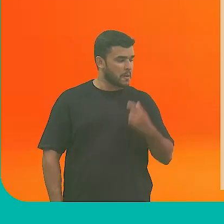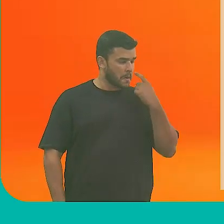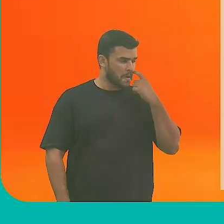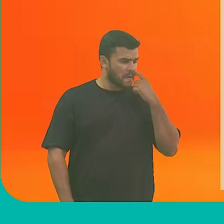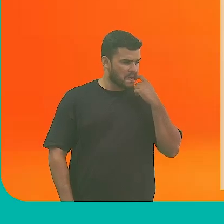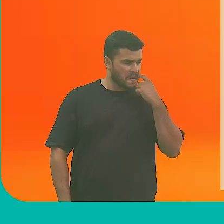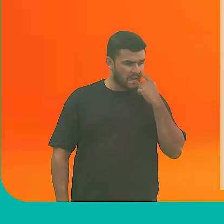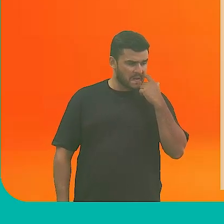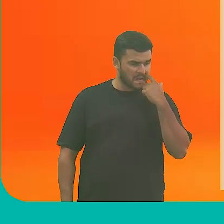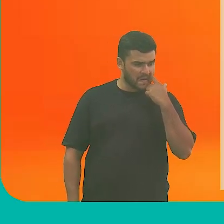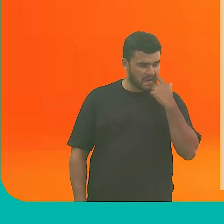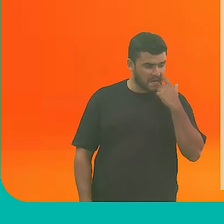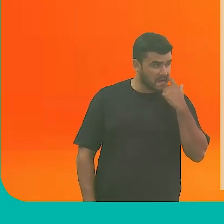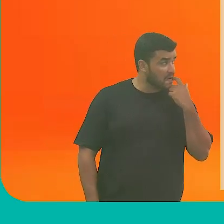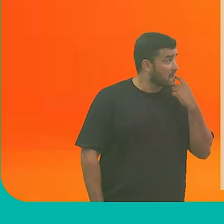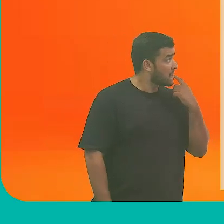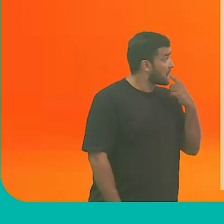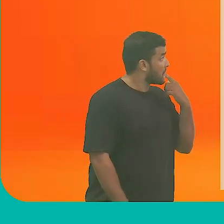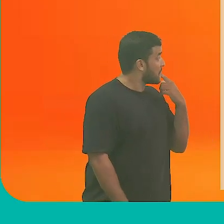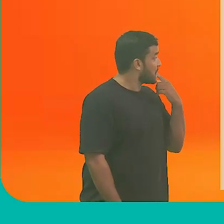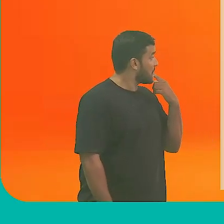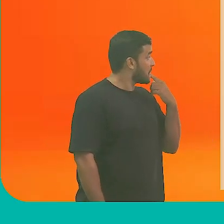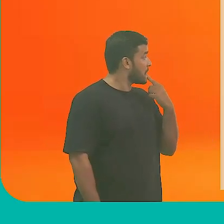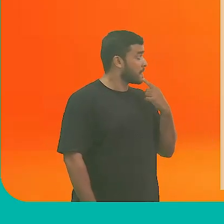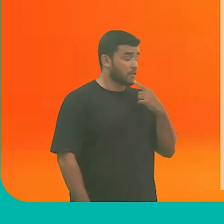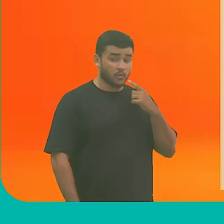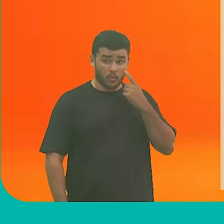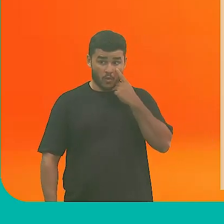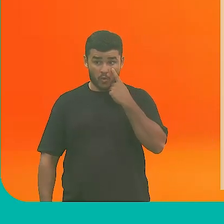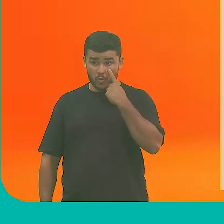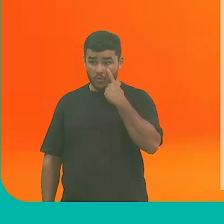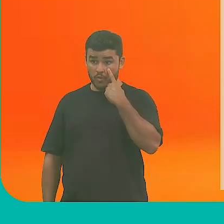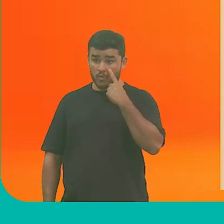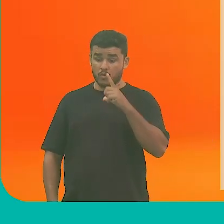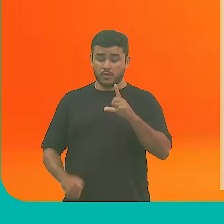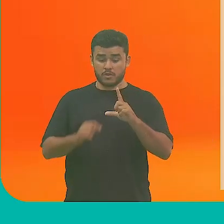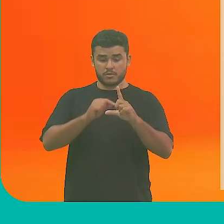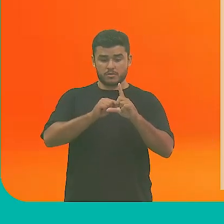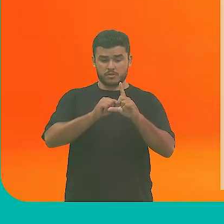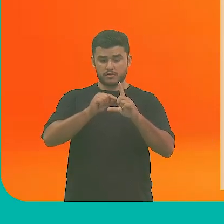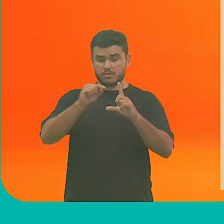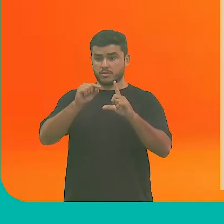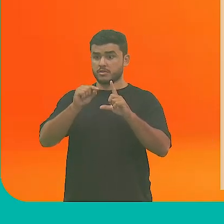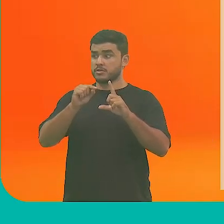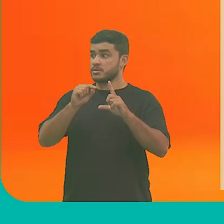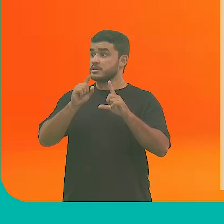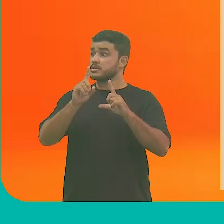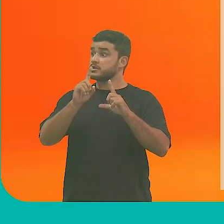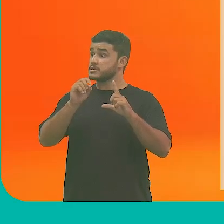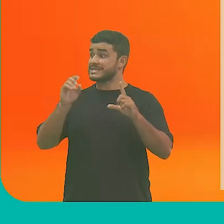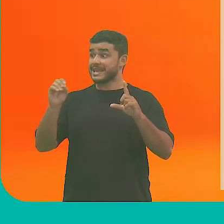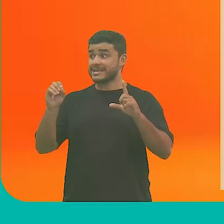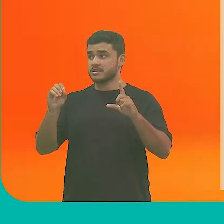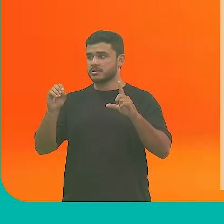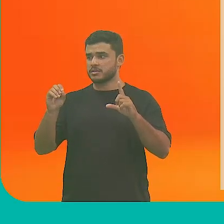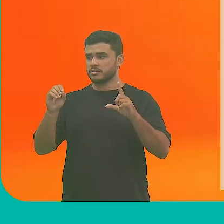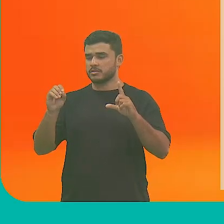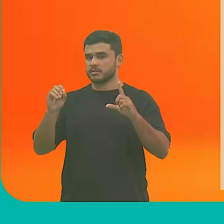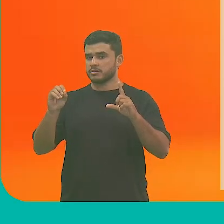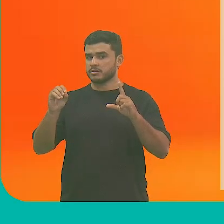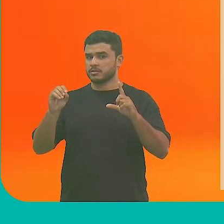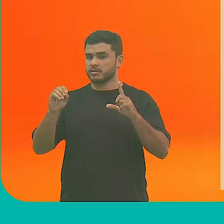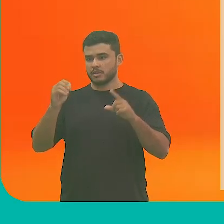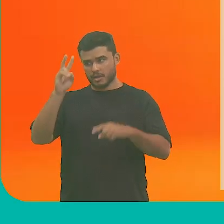Exatamente, ó. Ele vai de 0 até 100 no primeiro momento, ó. Porque nas primeiras meia hora ela gasta